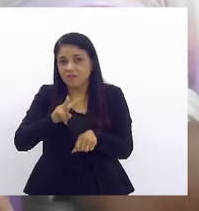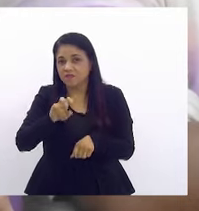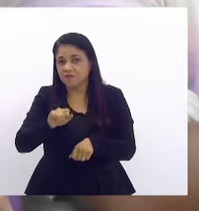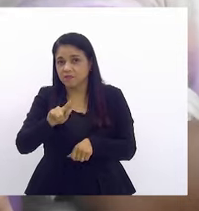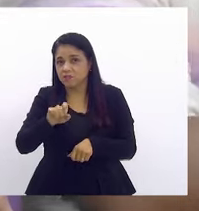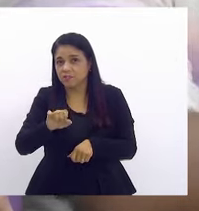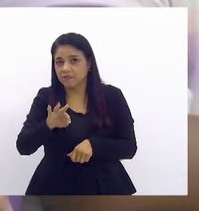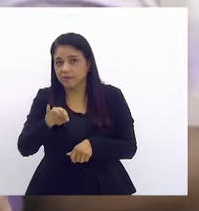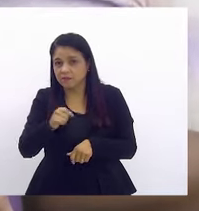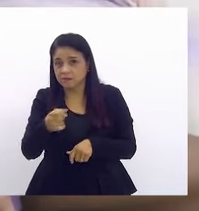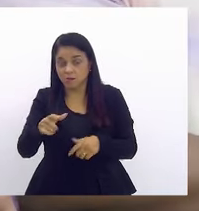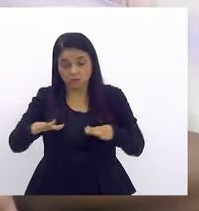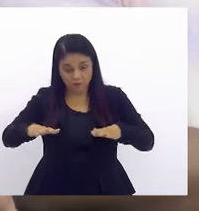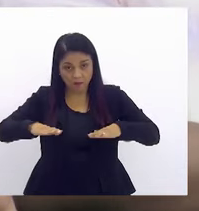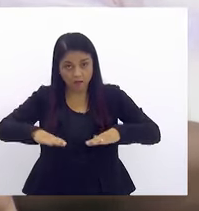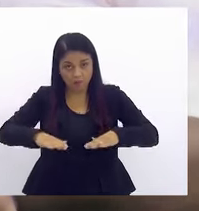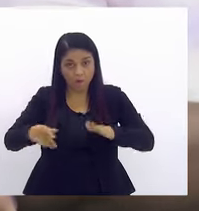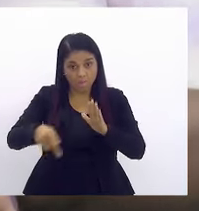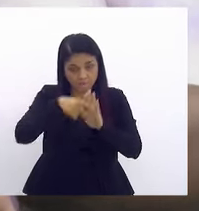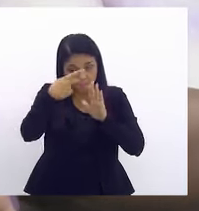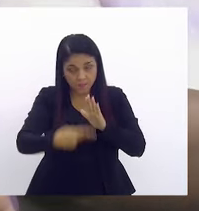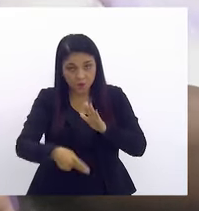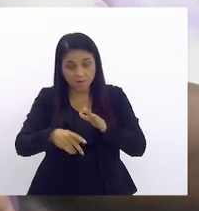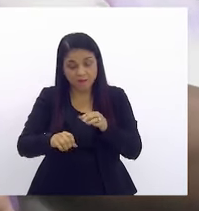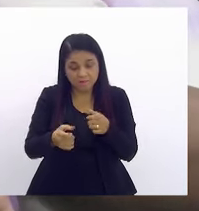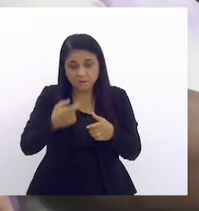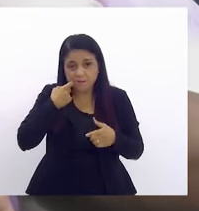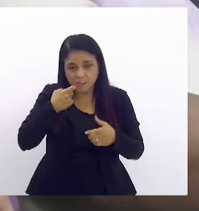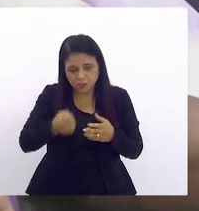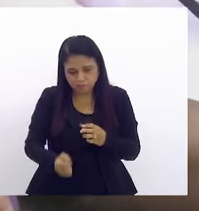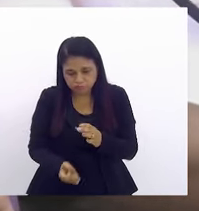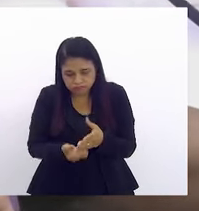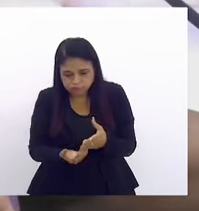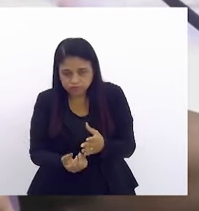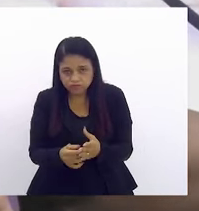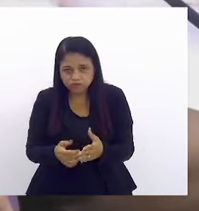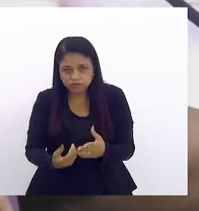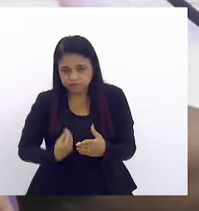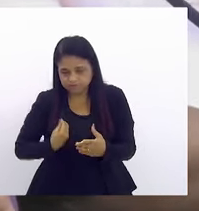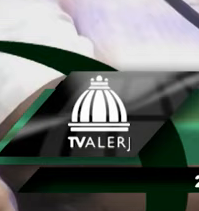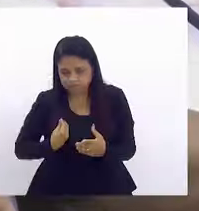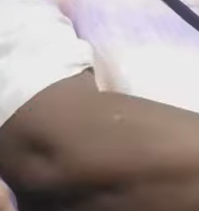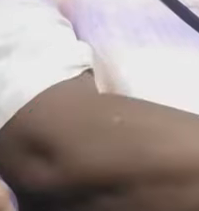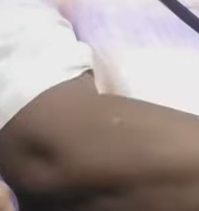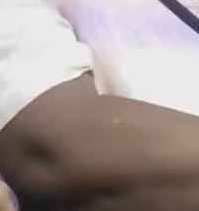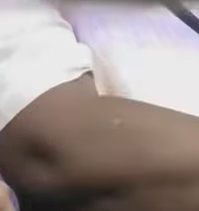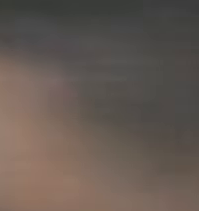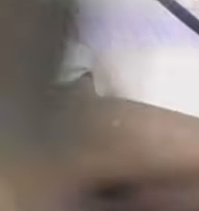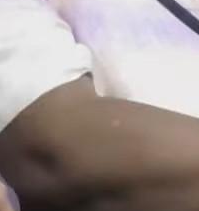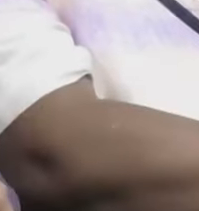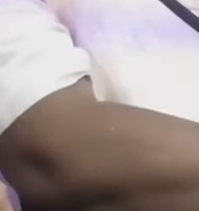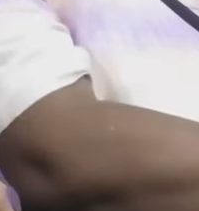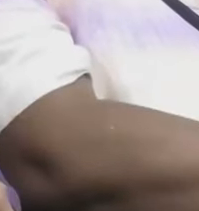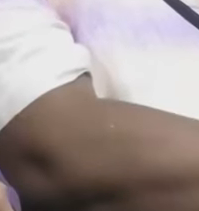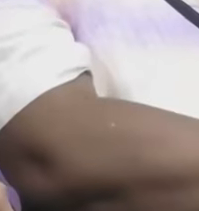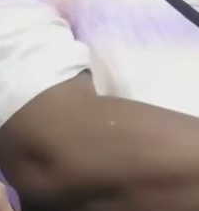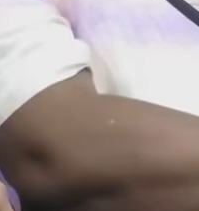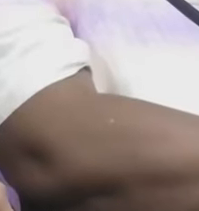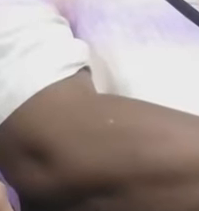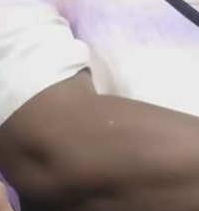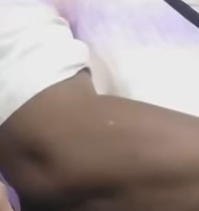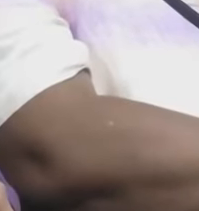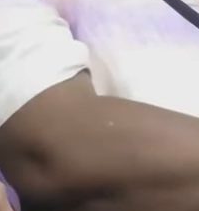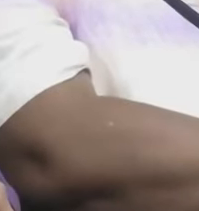lagoa, eles se criam dentro dessa vegetação, para depois, quando eles pegaram a vida maior, seguir para a Lagoa Grande aqui, por